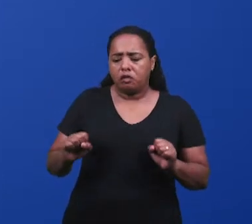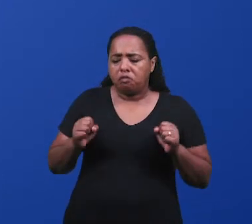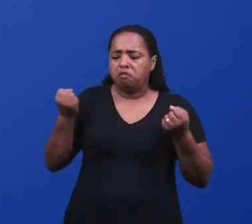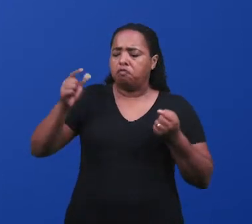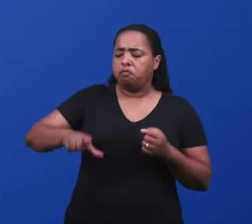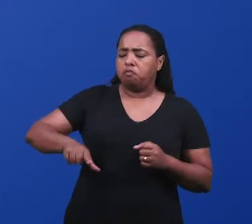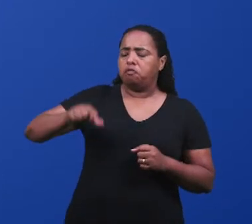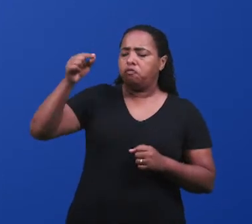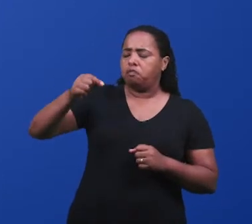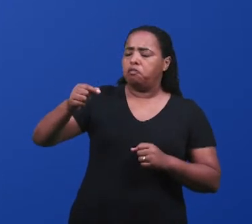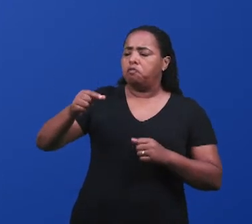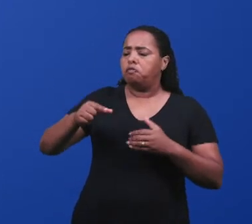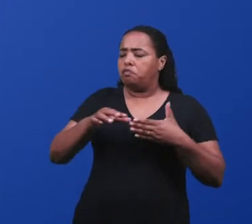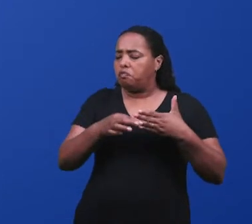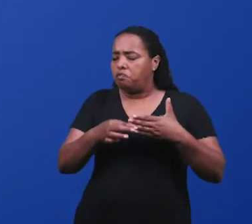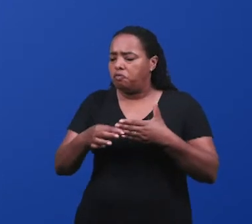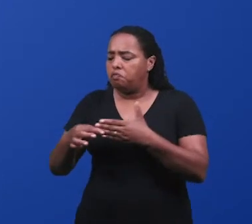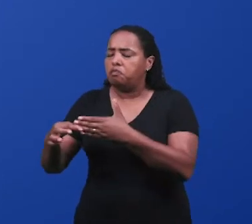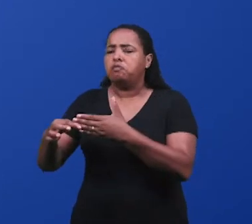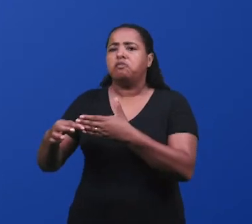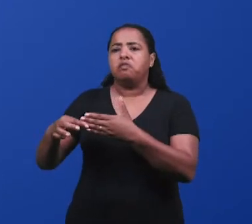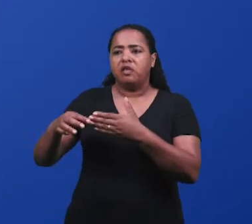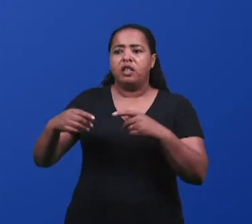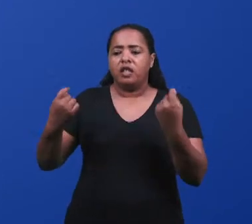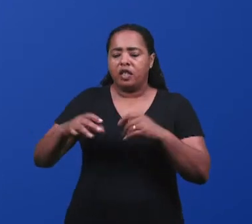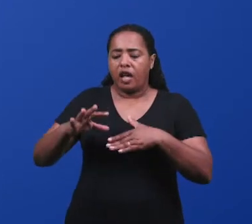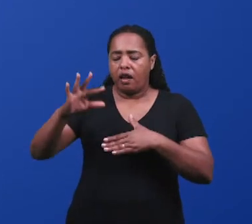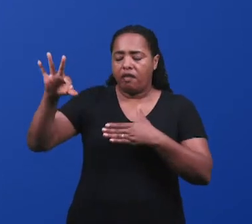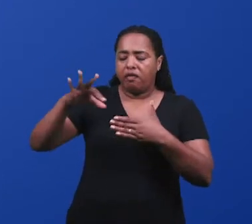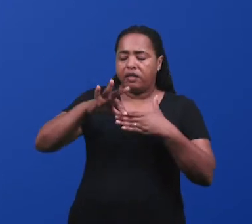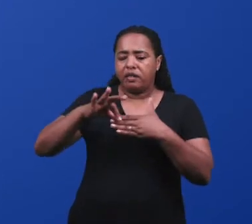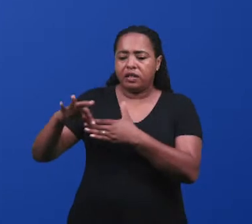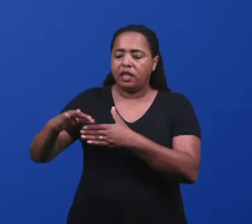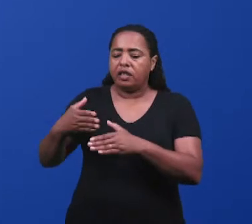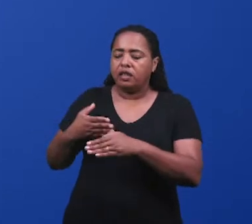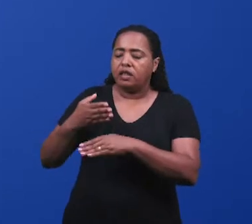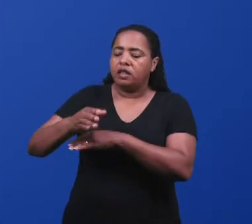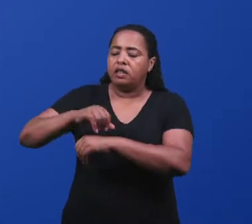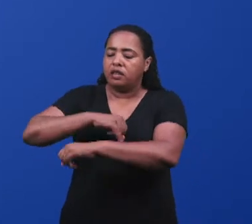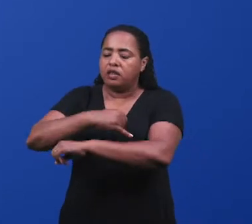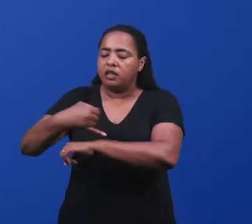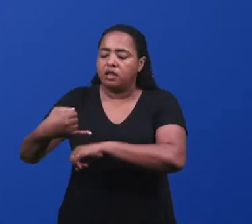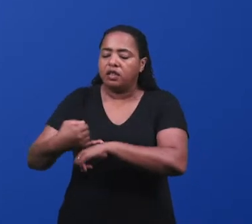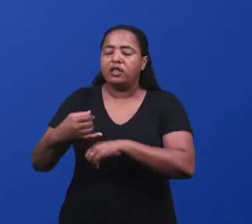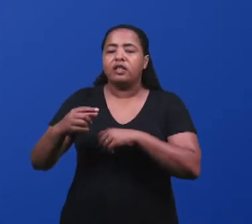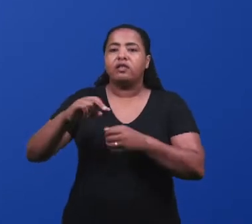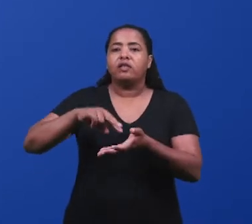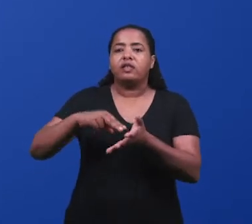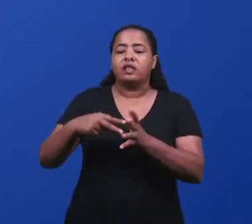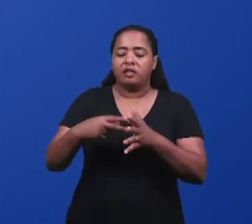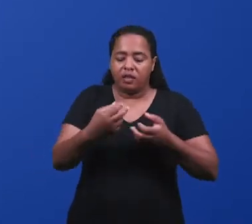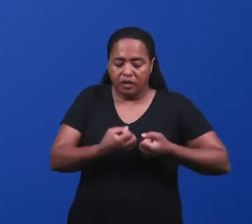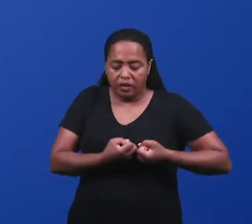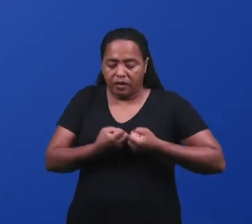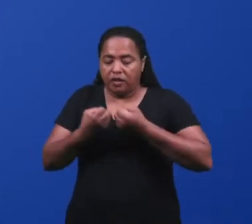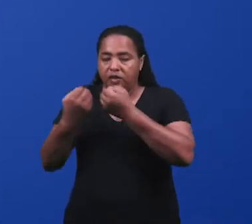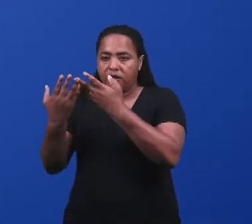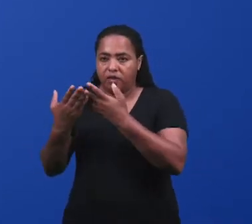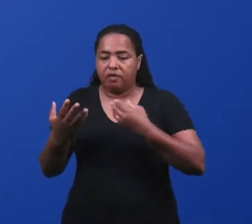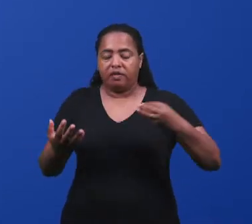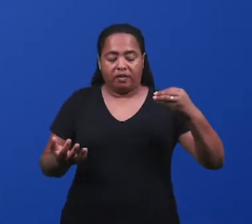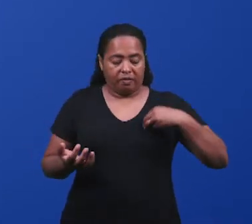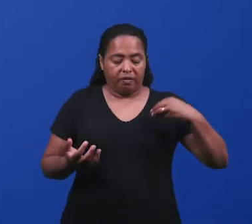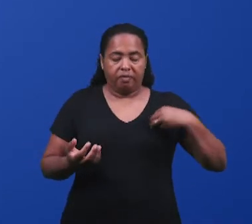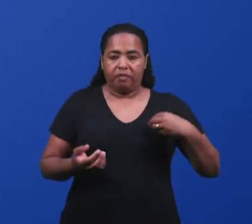e descer no Jordão e deixar ser guiado. A palavra fala que descer o Jordão significa confissão de pecados. E